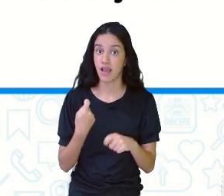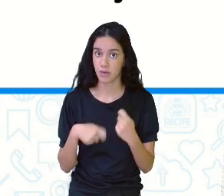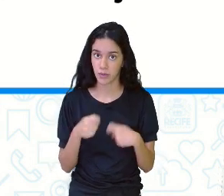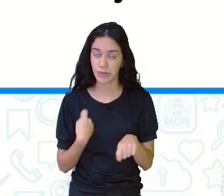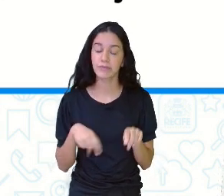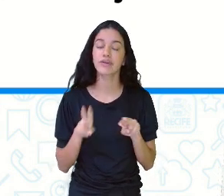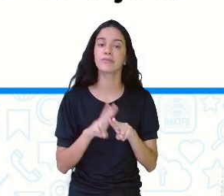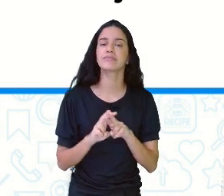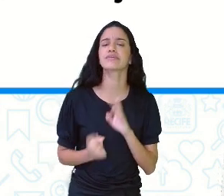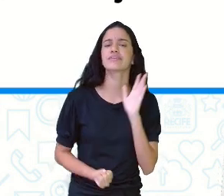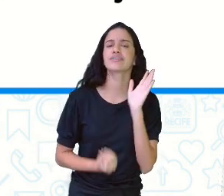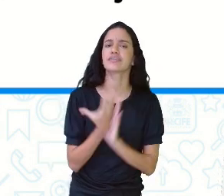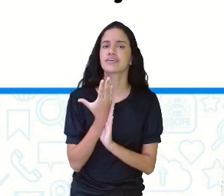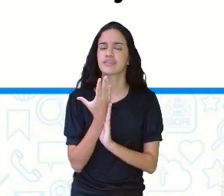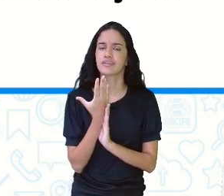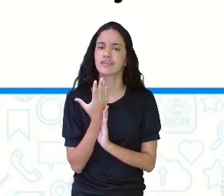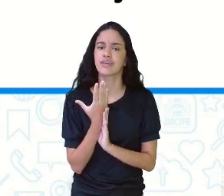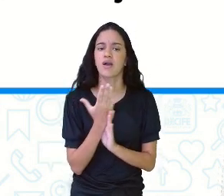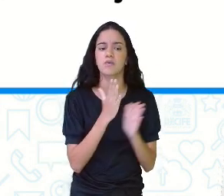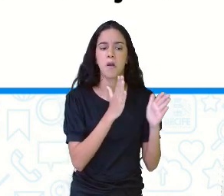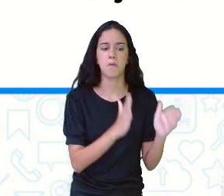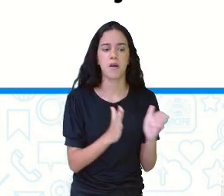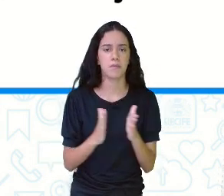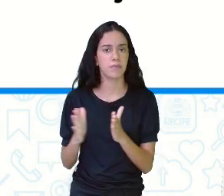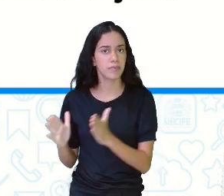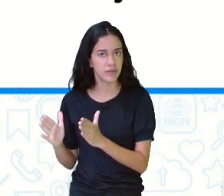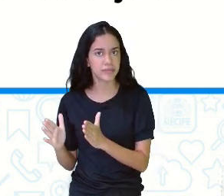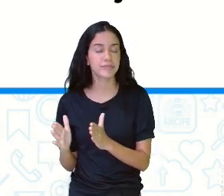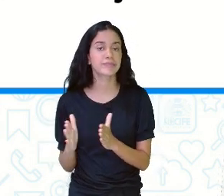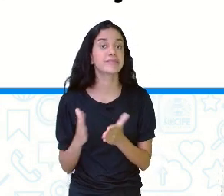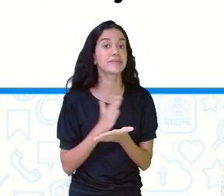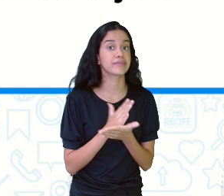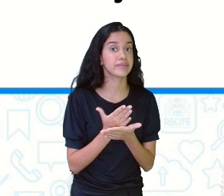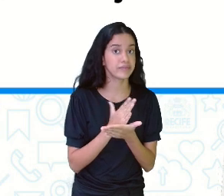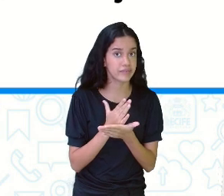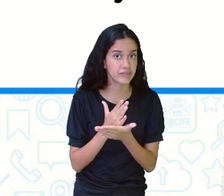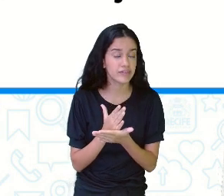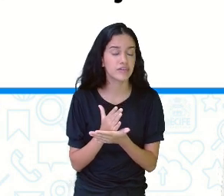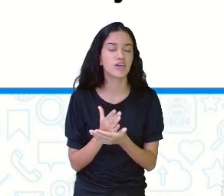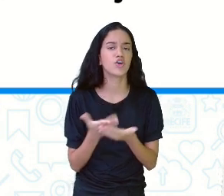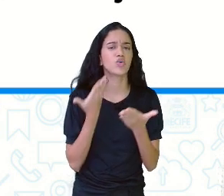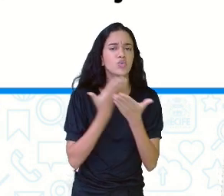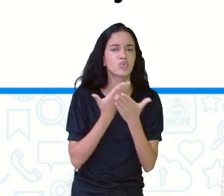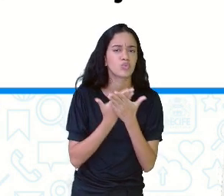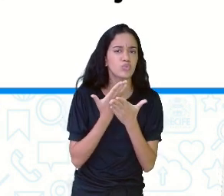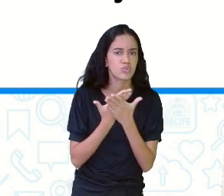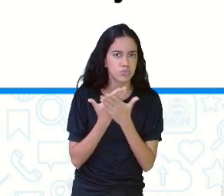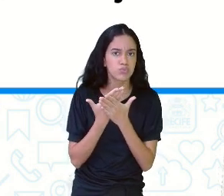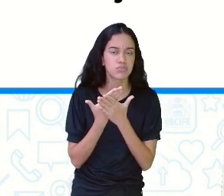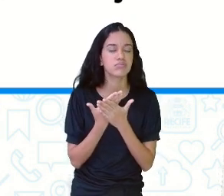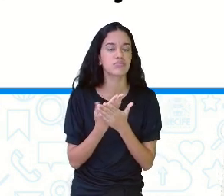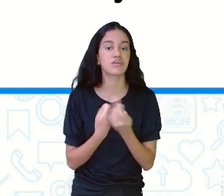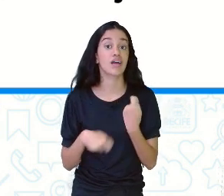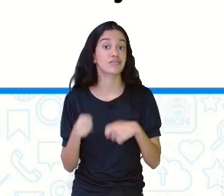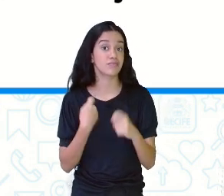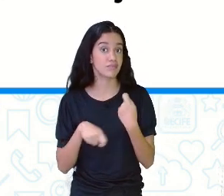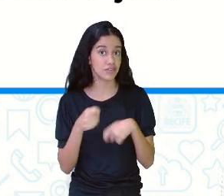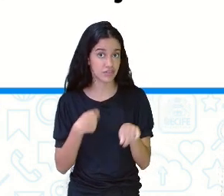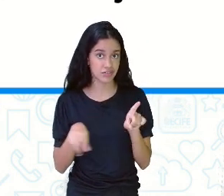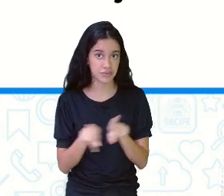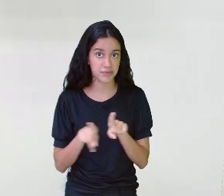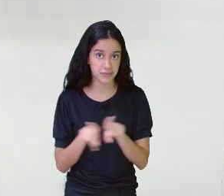isso, foi criada uma divisão regional para facilitar o seu estudo e a sua